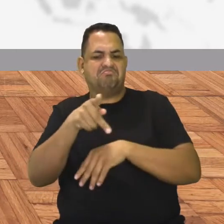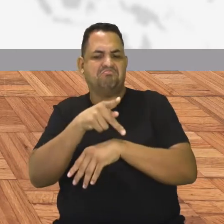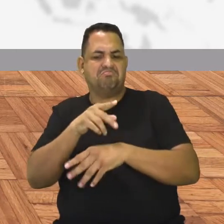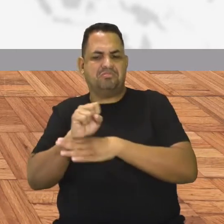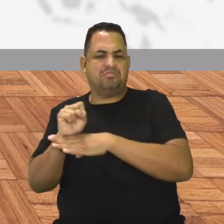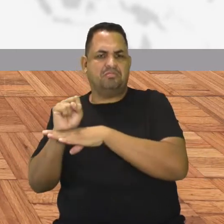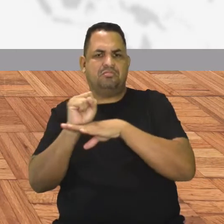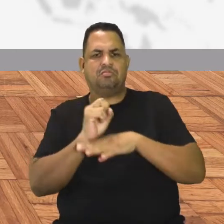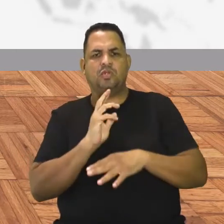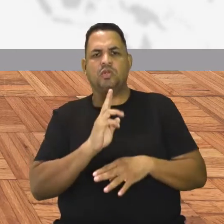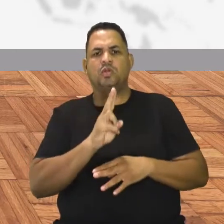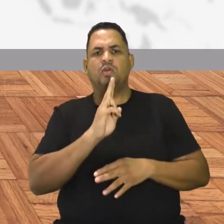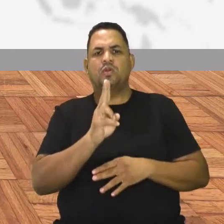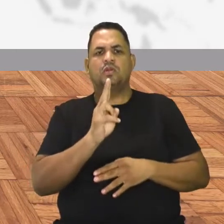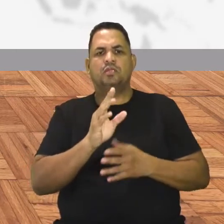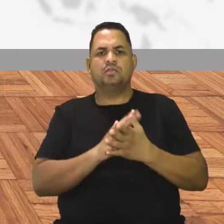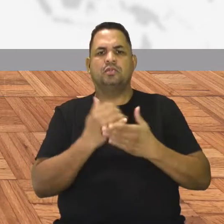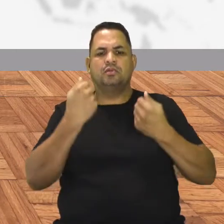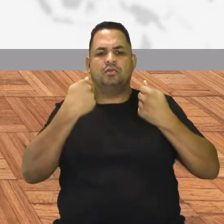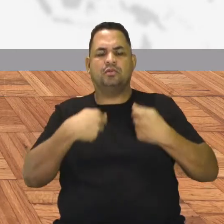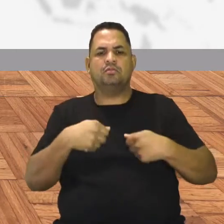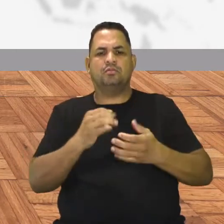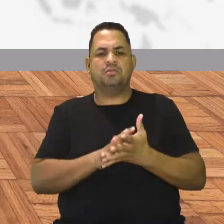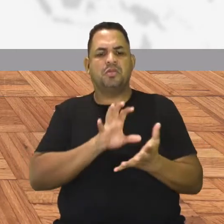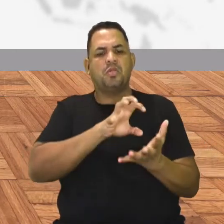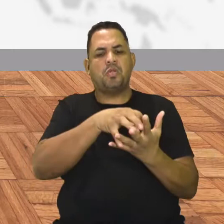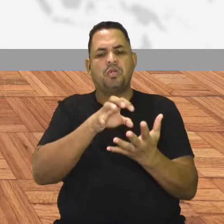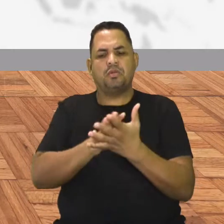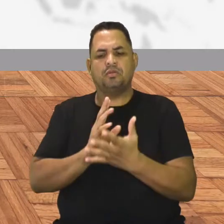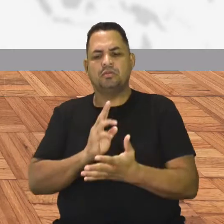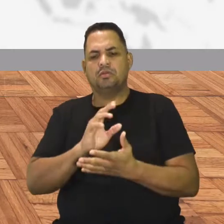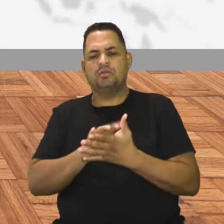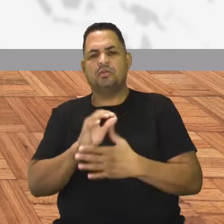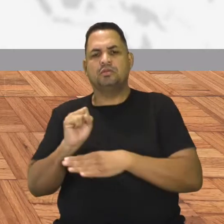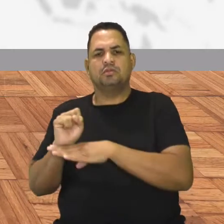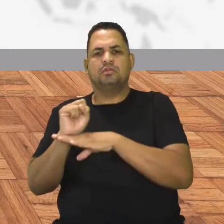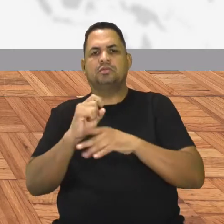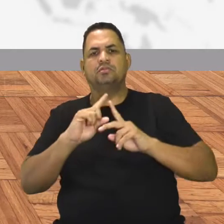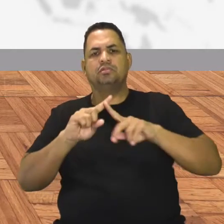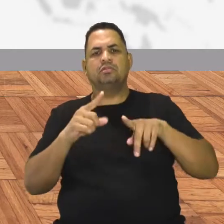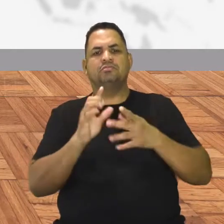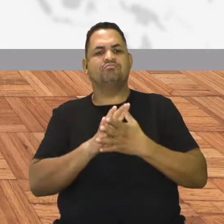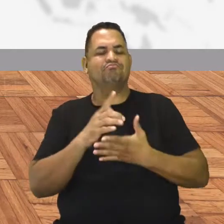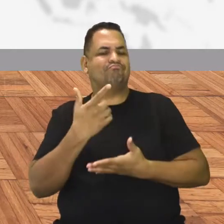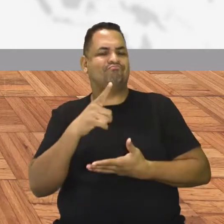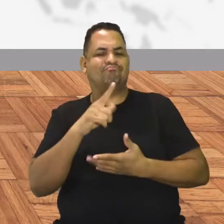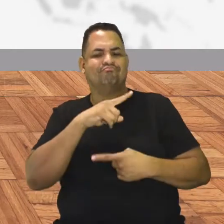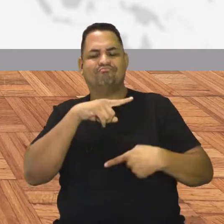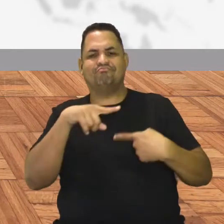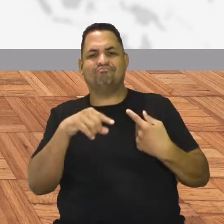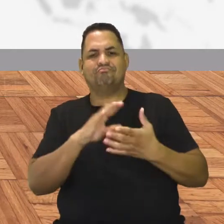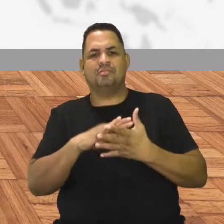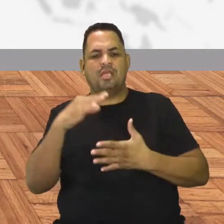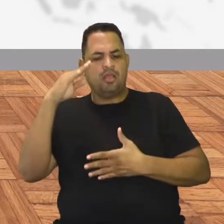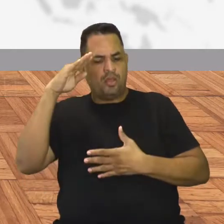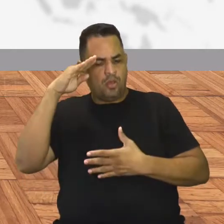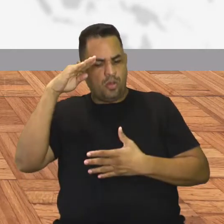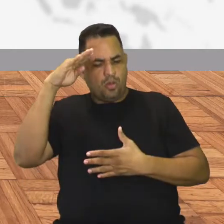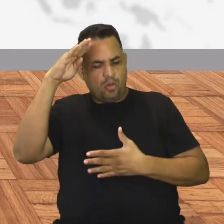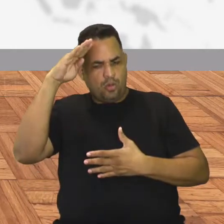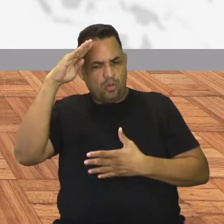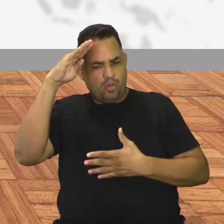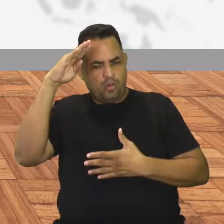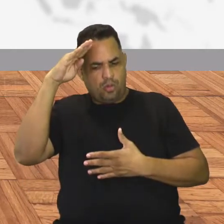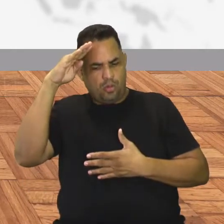Ela continua com o seu poder centralizado dentro de um processo socialista, mas ela não tem interesse. A Coreia do Norte não